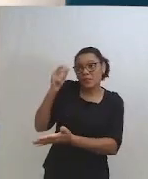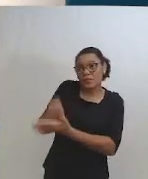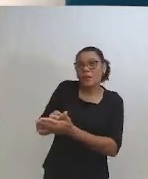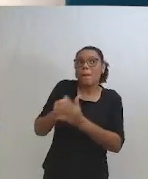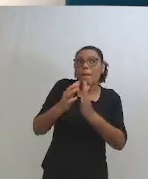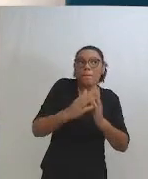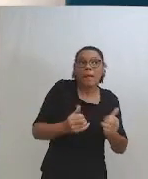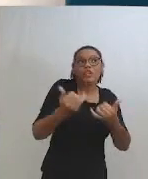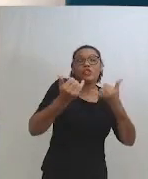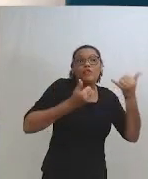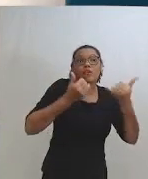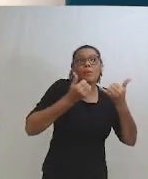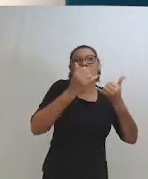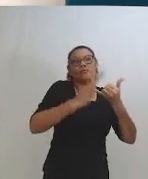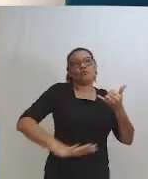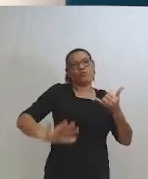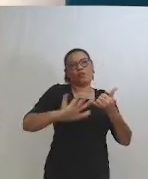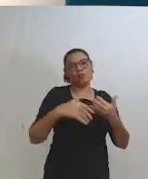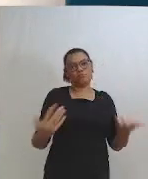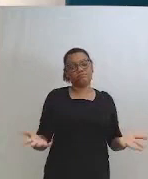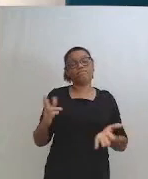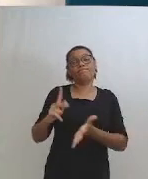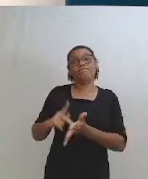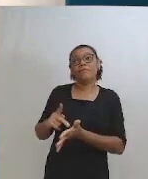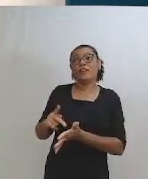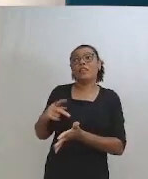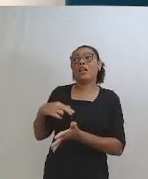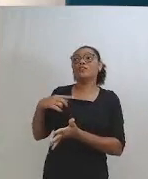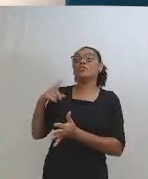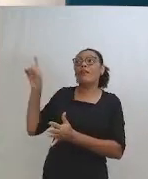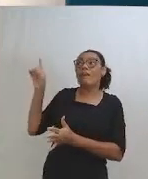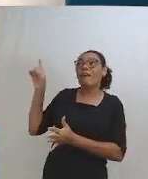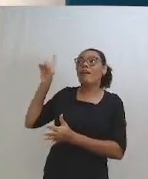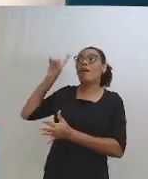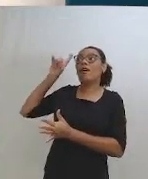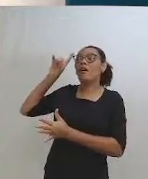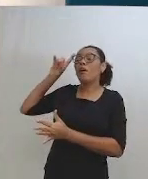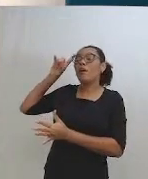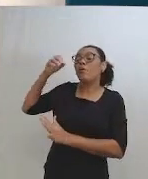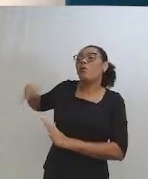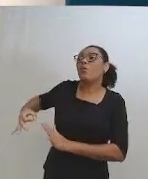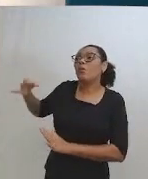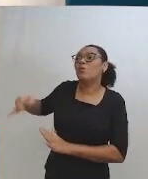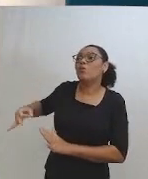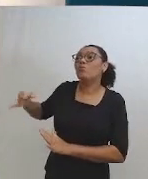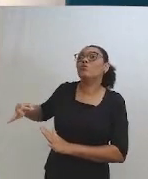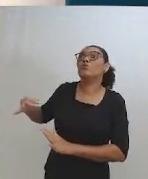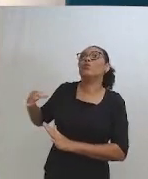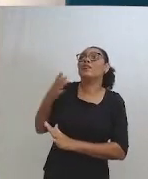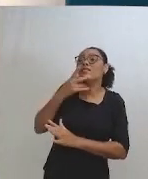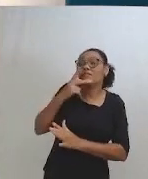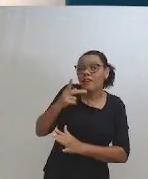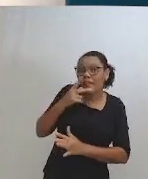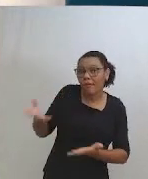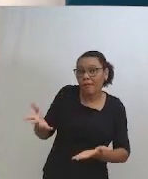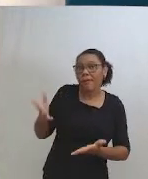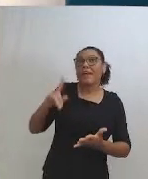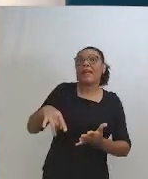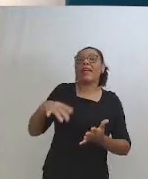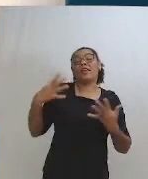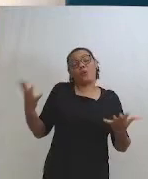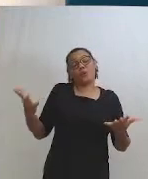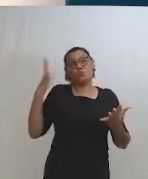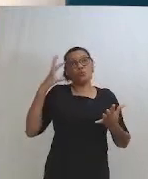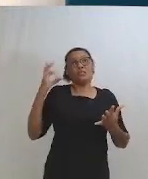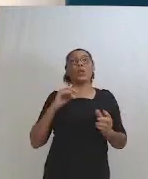Ou seja, na verdade, o que o juiz fez? Eu não sei exatamente o que eu quero. Estou transferindo para o Google a obrigação